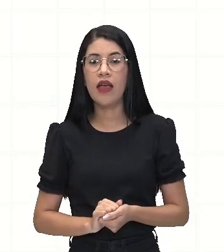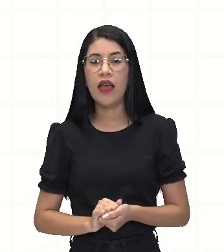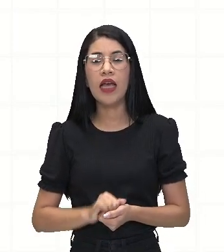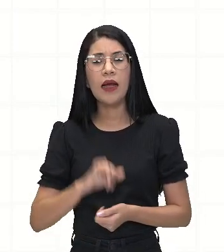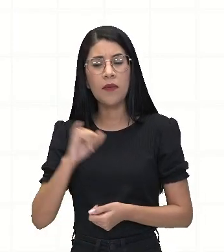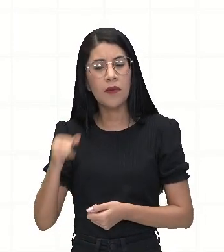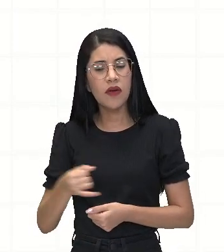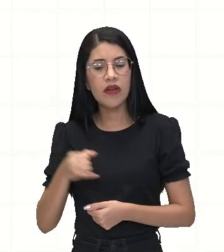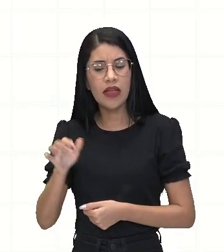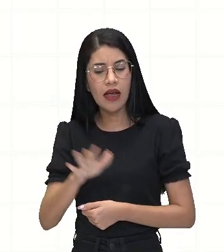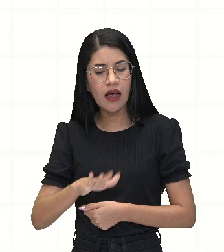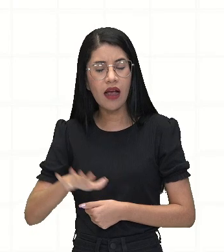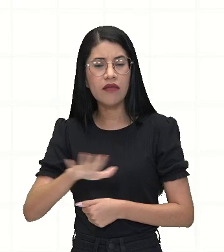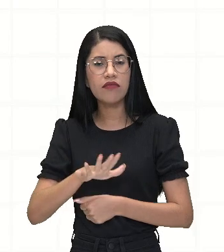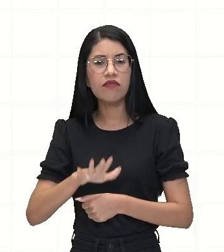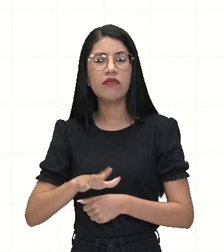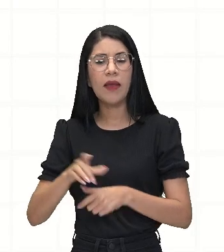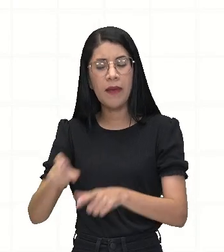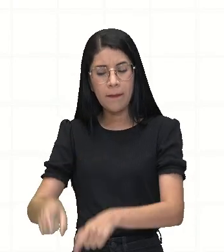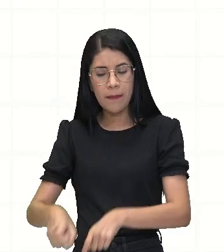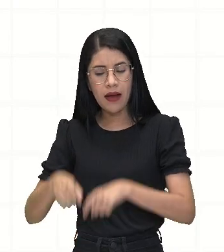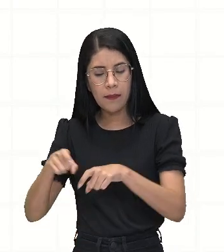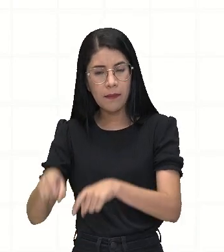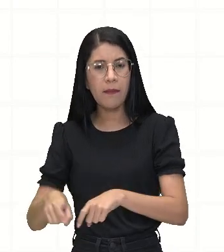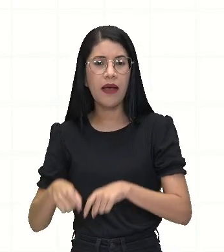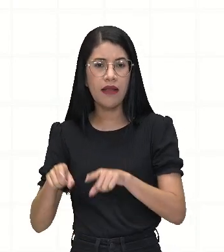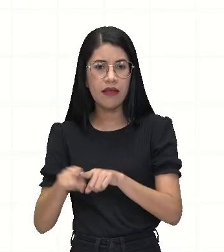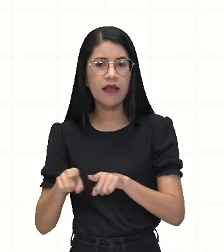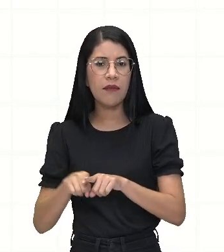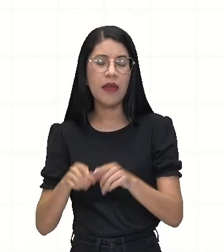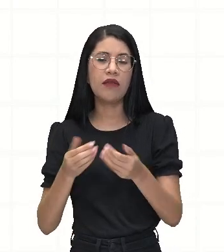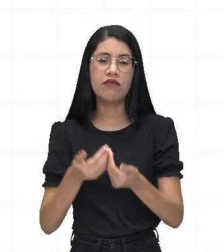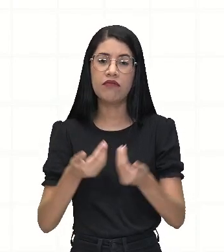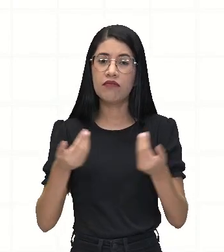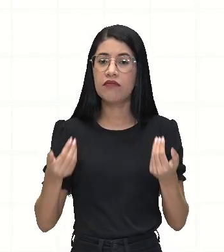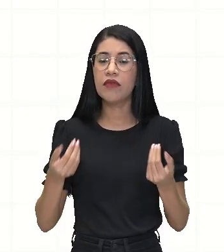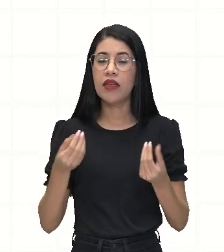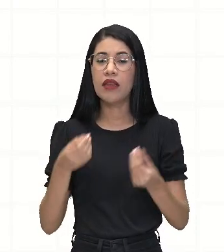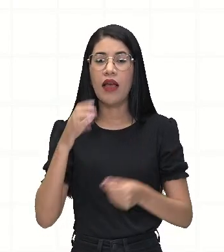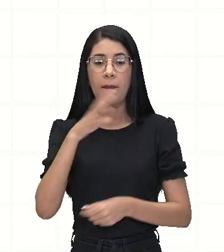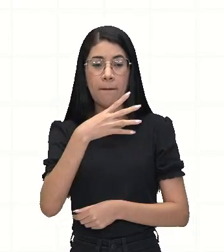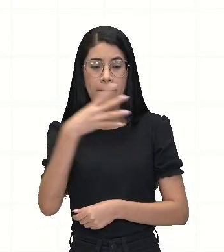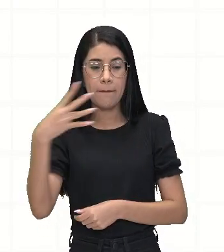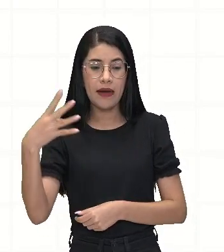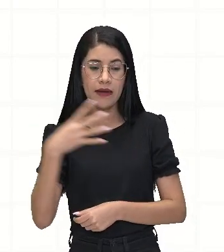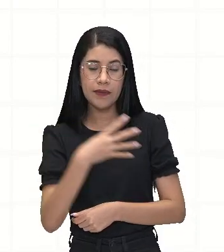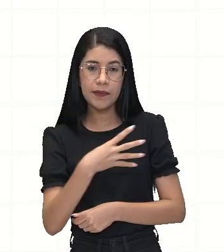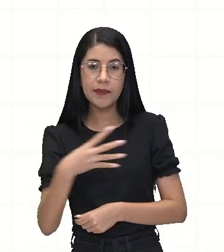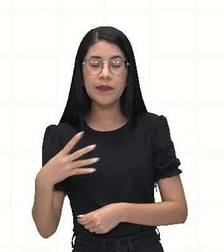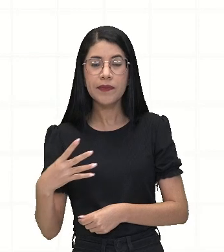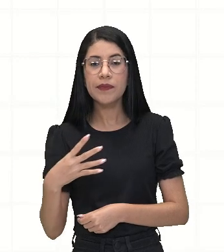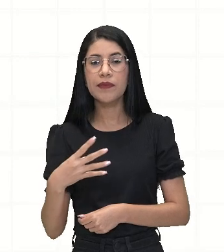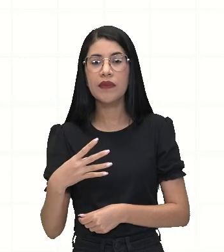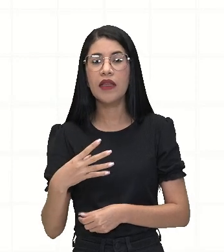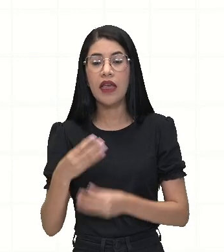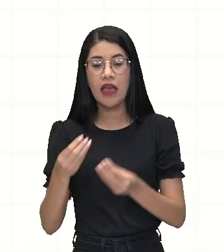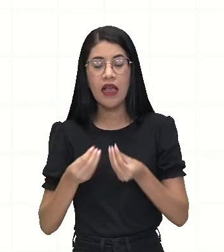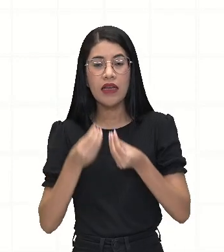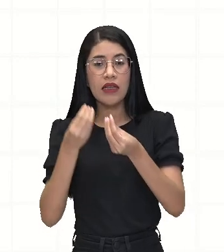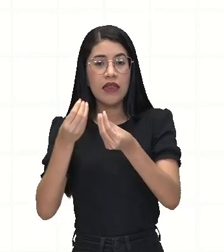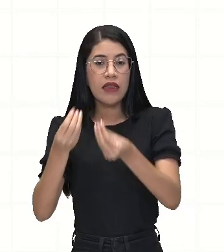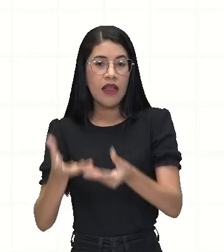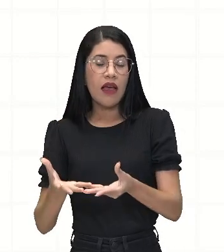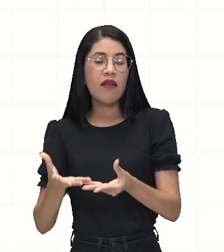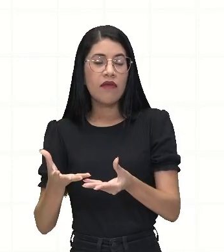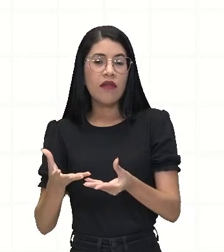território brasileiro, né? Então a gente tem a divisão, como nós vimos ali no mapa, em faixas de terras doadas aqui ao